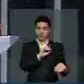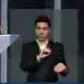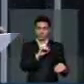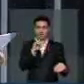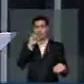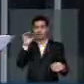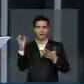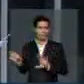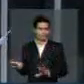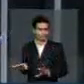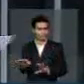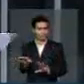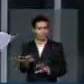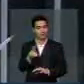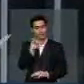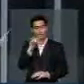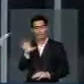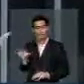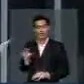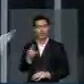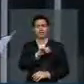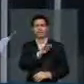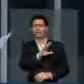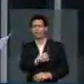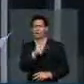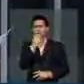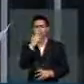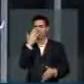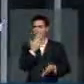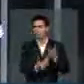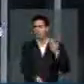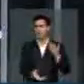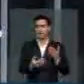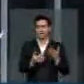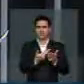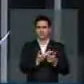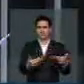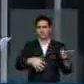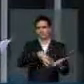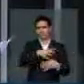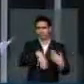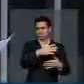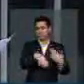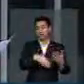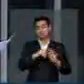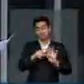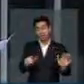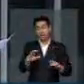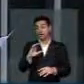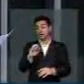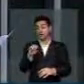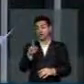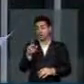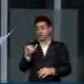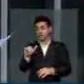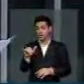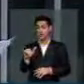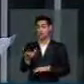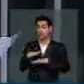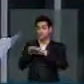pai não o rio é lugar de pedição Meu Filho o pai objetou mas caí o convenceu a lhe